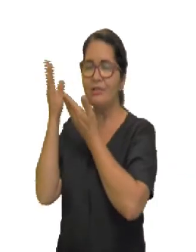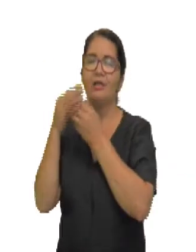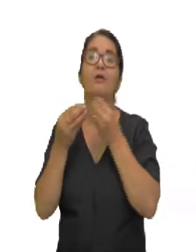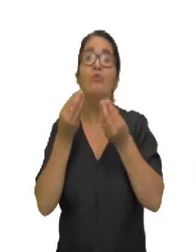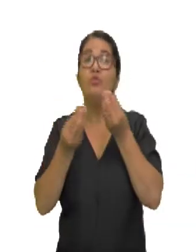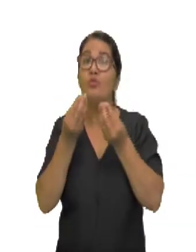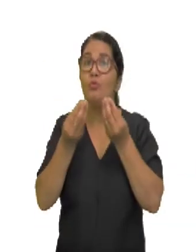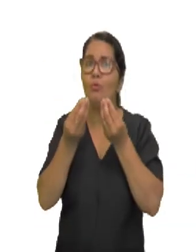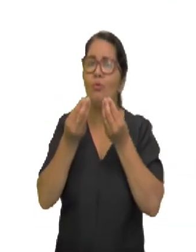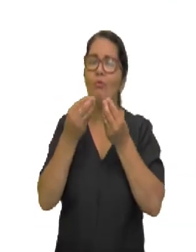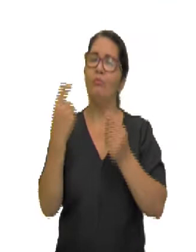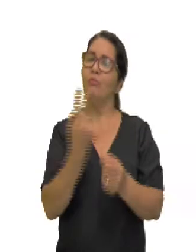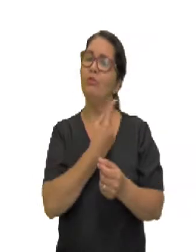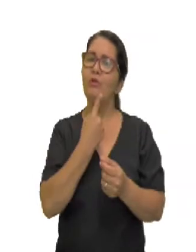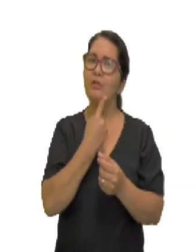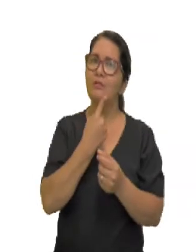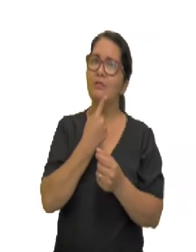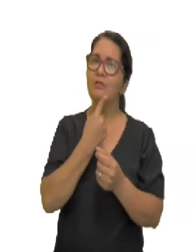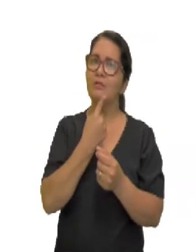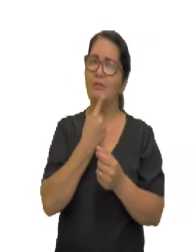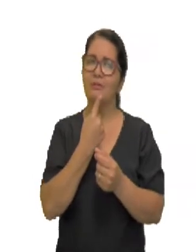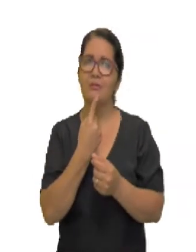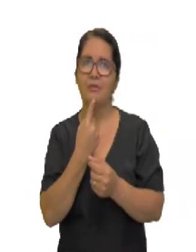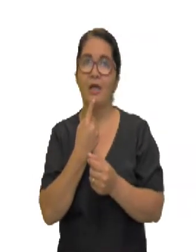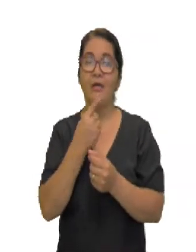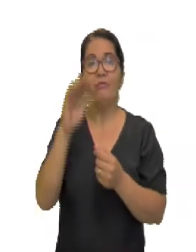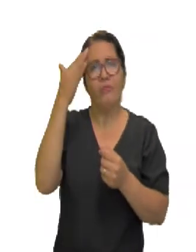O superlativo